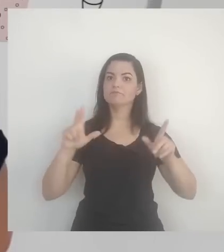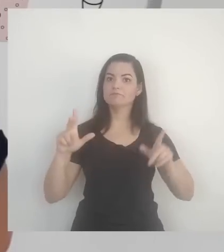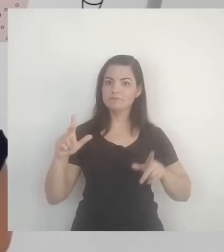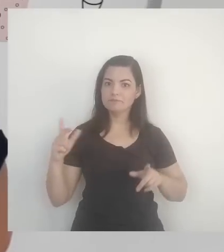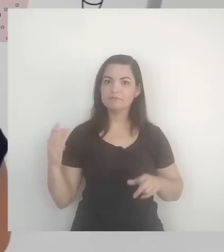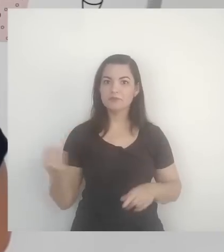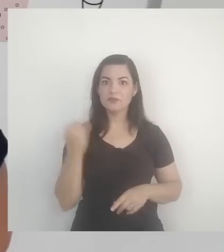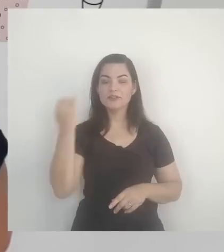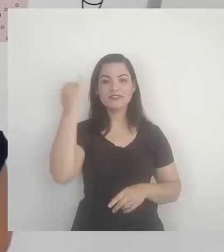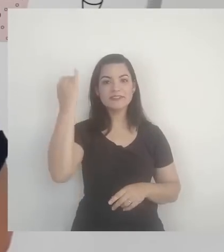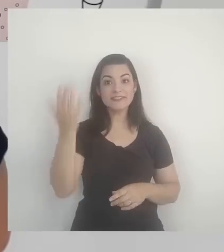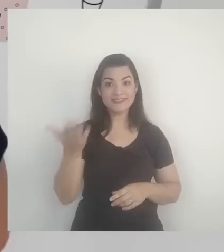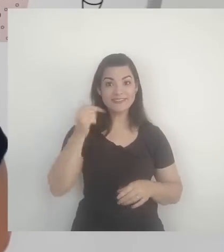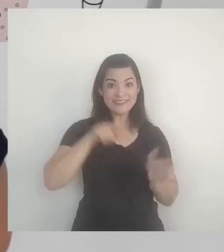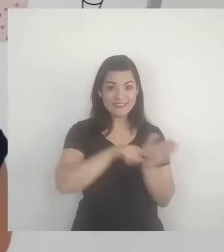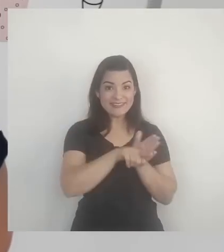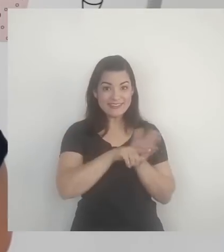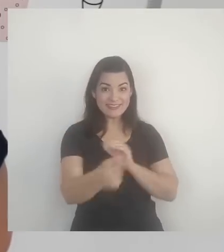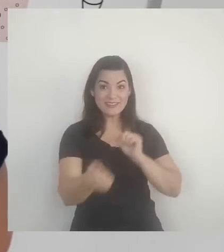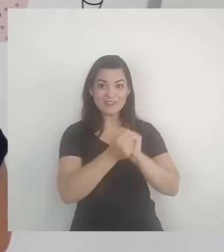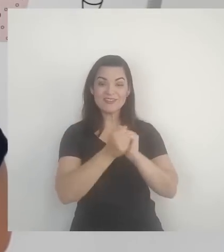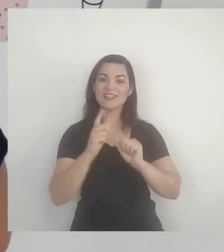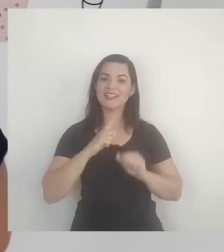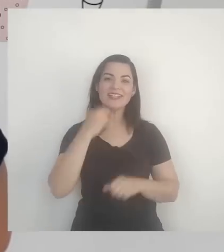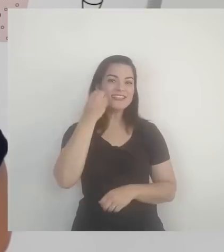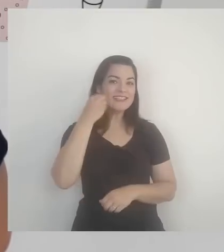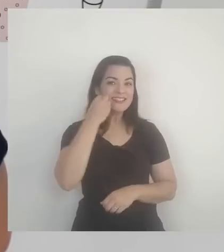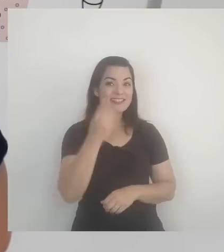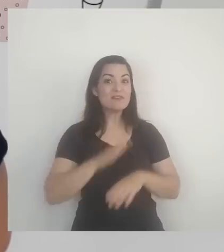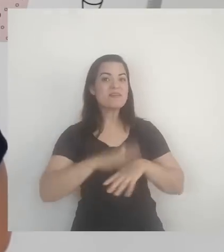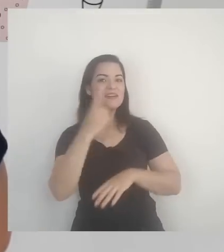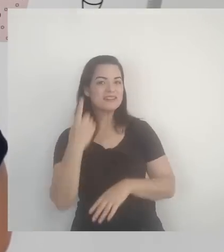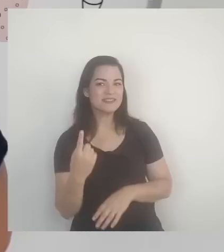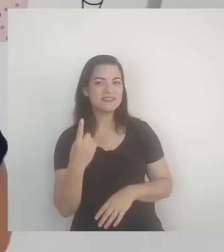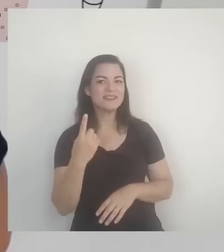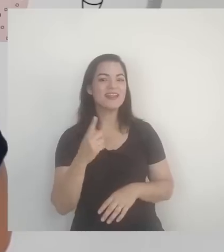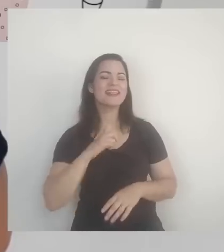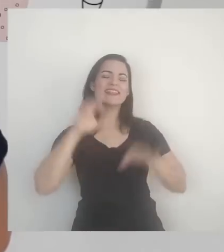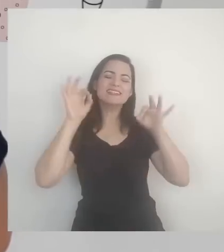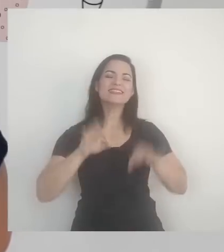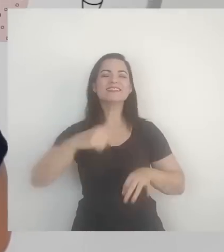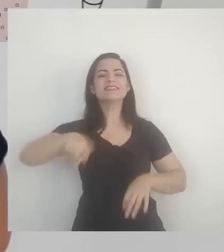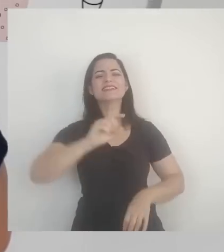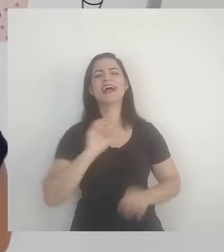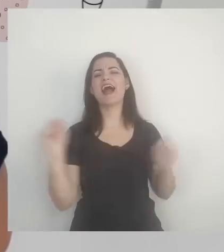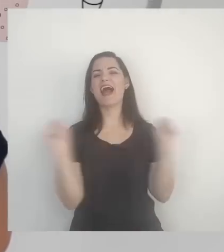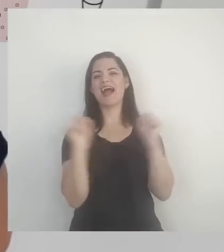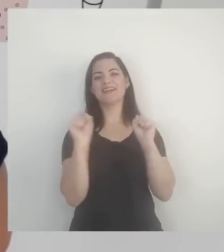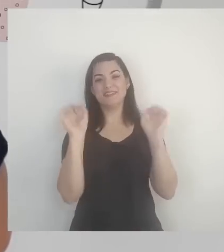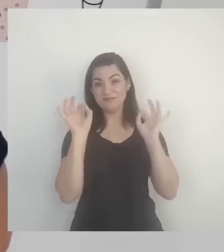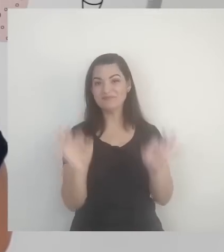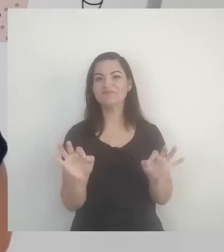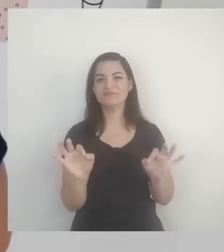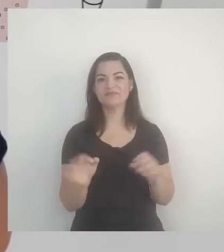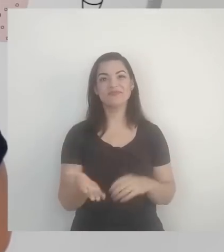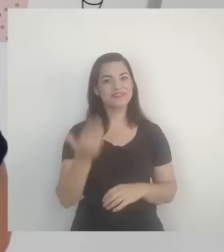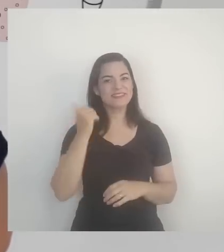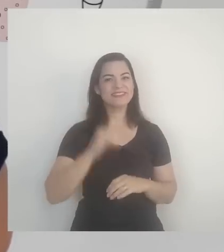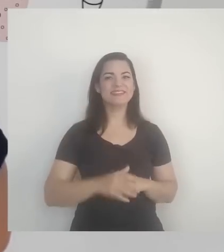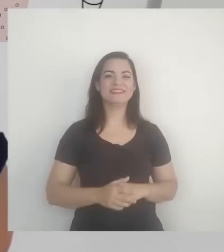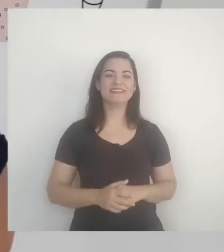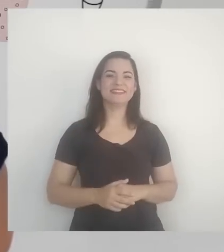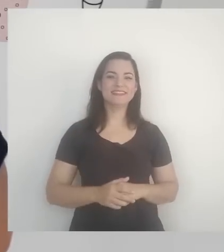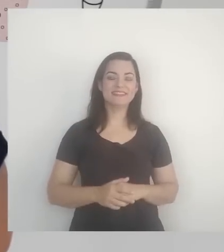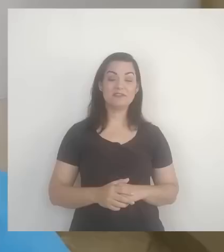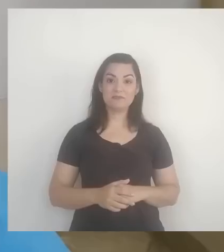comigo? Eu trouxe mais uma experiência e eu tenho certeza que vocês vão adorar.